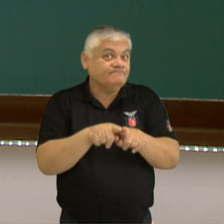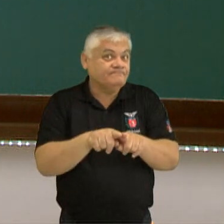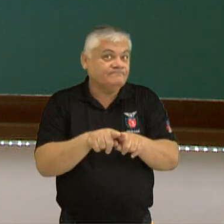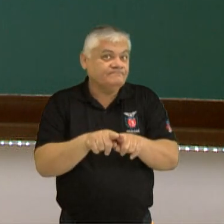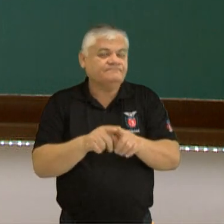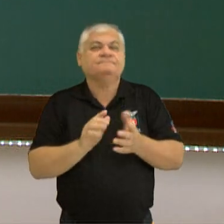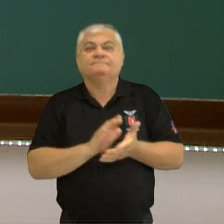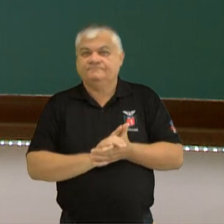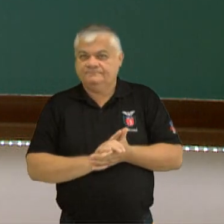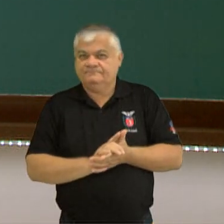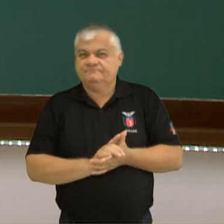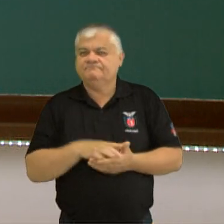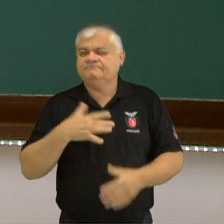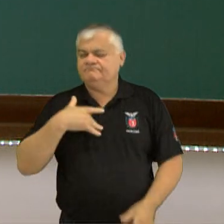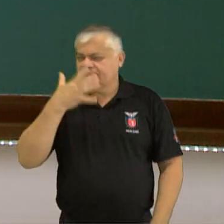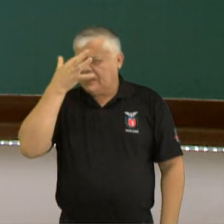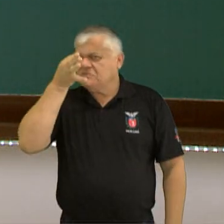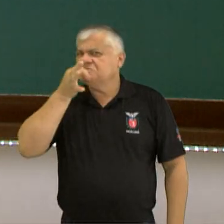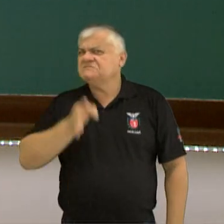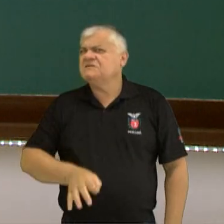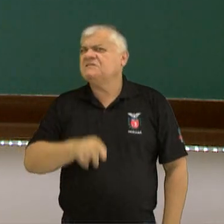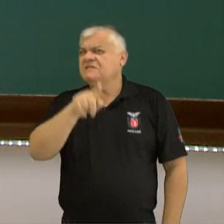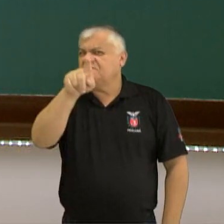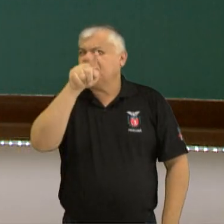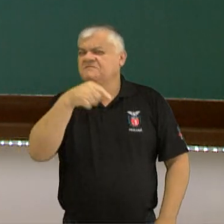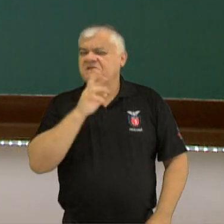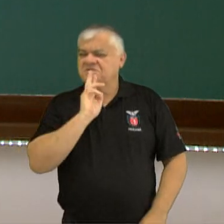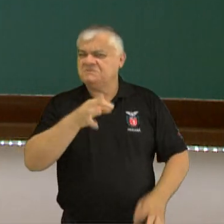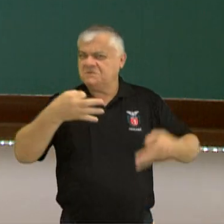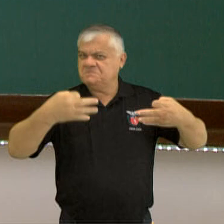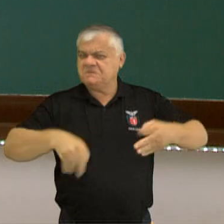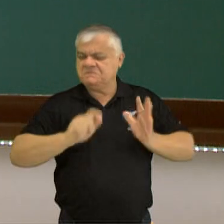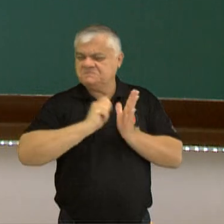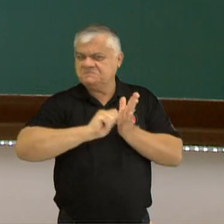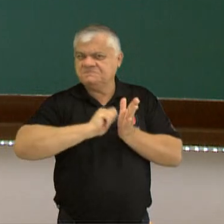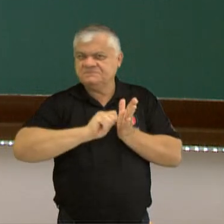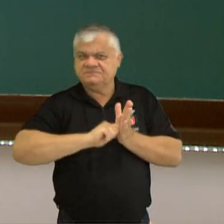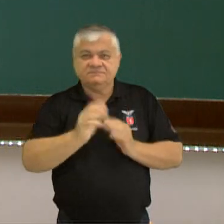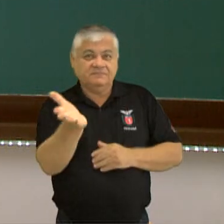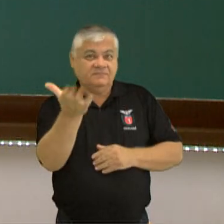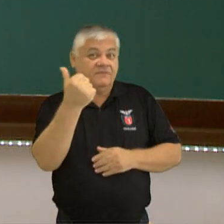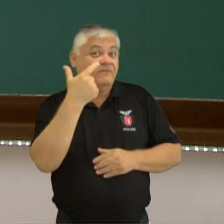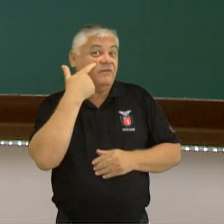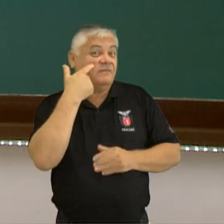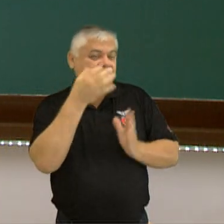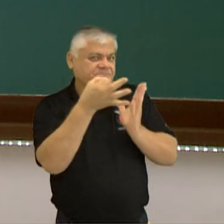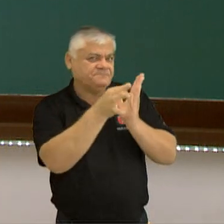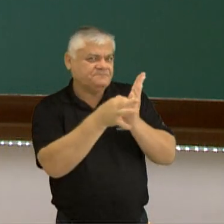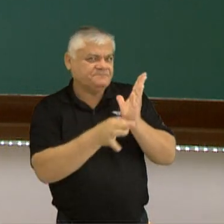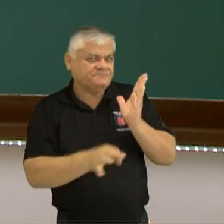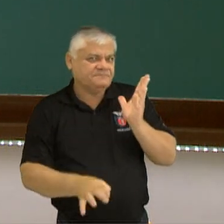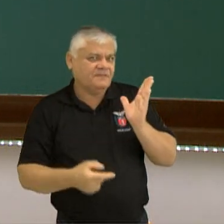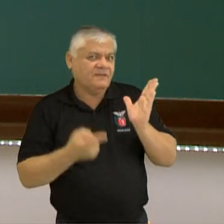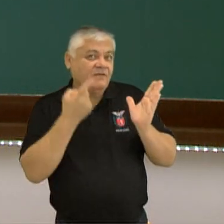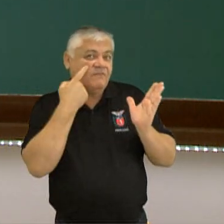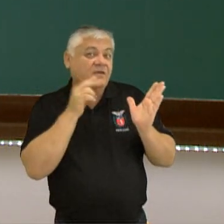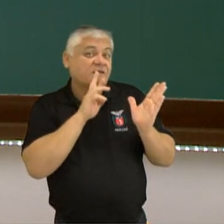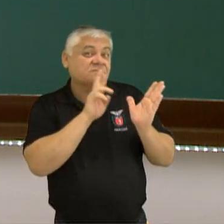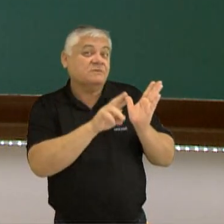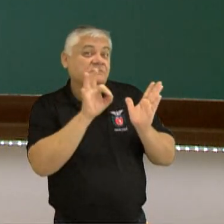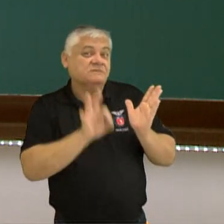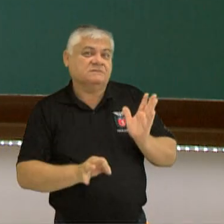Voltei! Tenho certeza que você fez tudo. Então, venha comigo conferir. Vamos ver as respostinhas